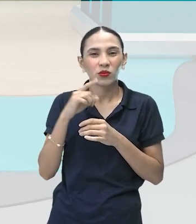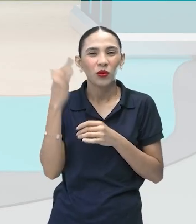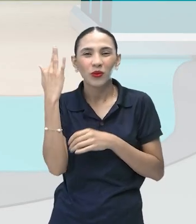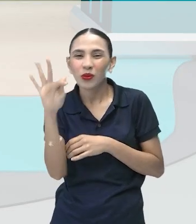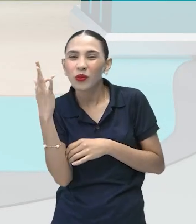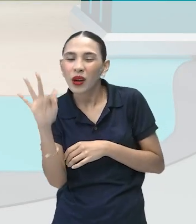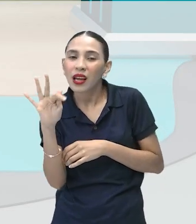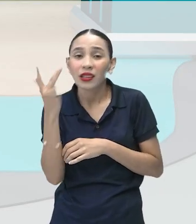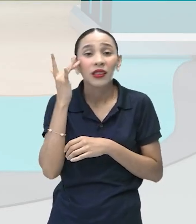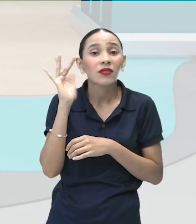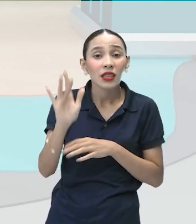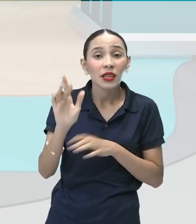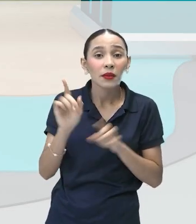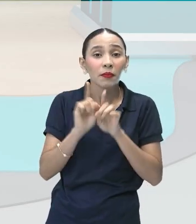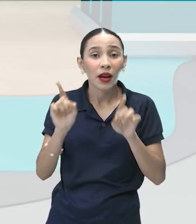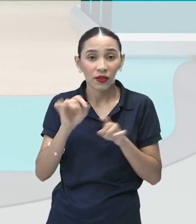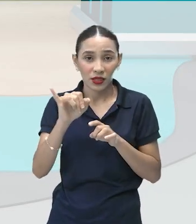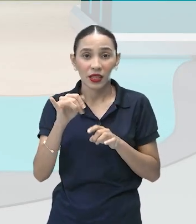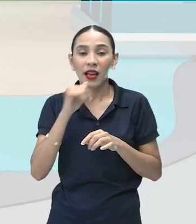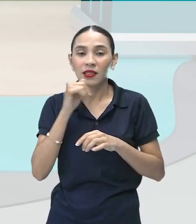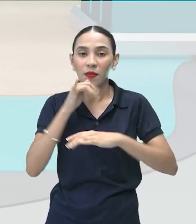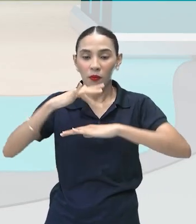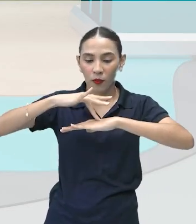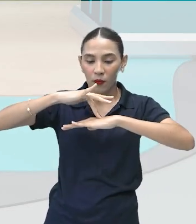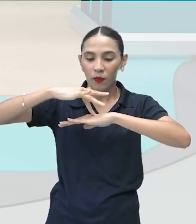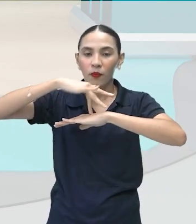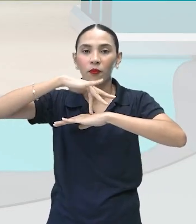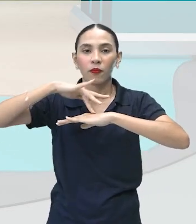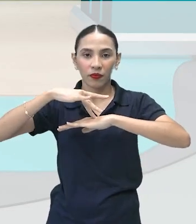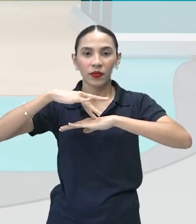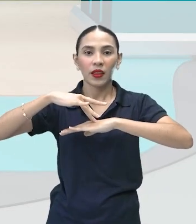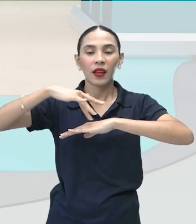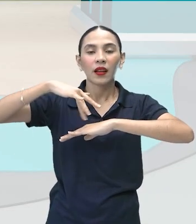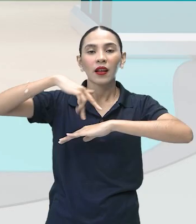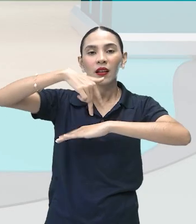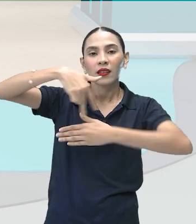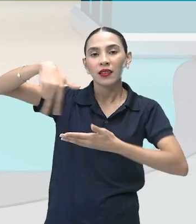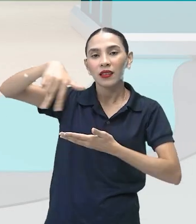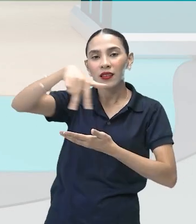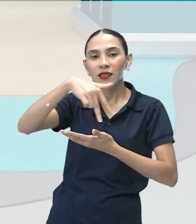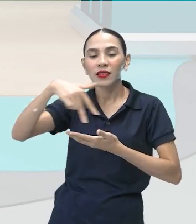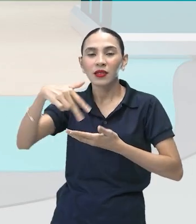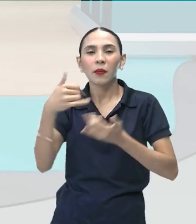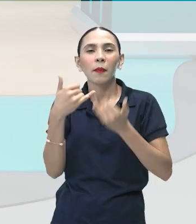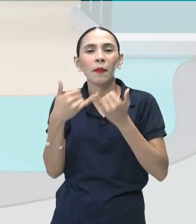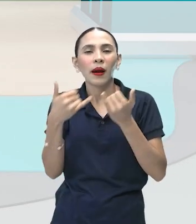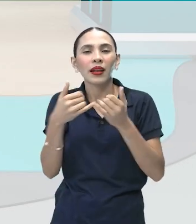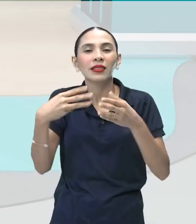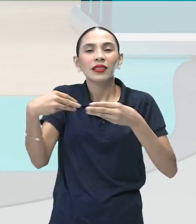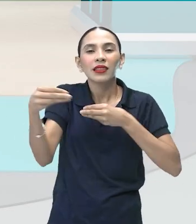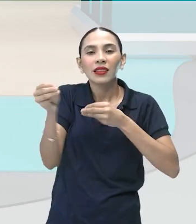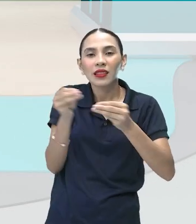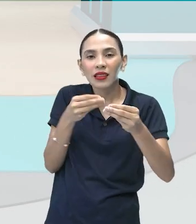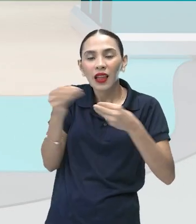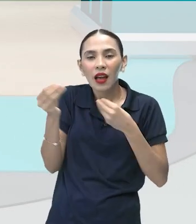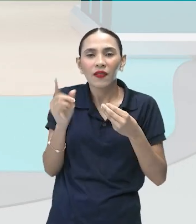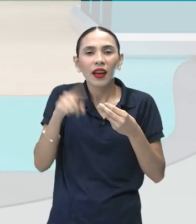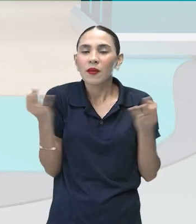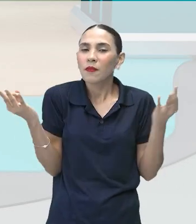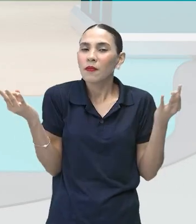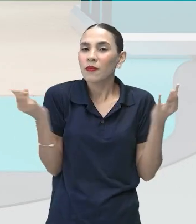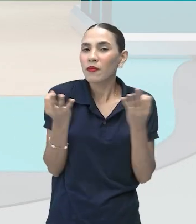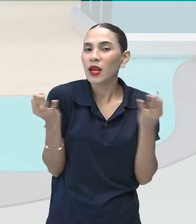doer, não sei. Mas você vê uma bailarina dançando, se apresentando, como se ela estivesse leve. É sempre um ar muito